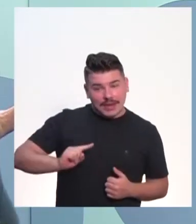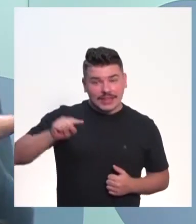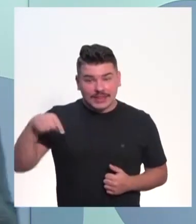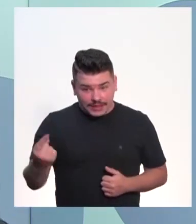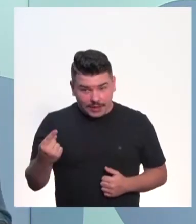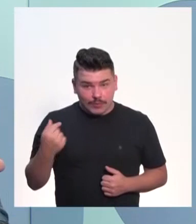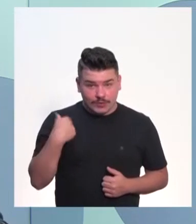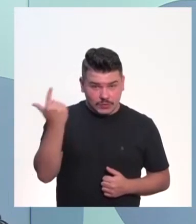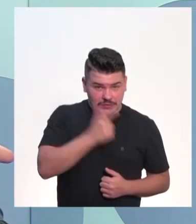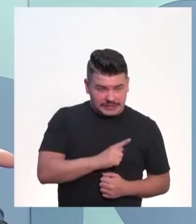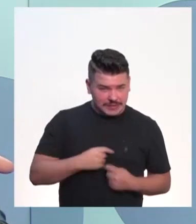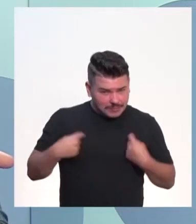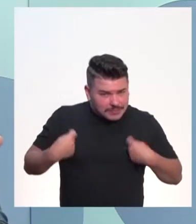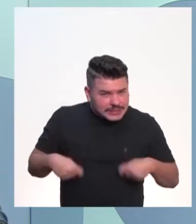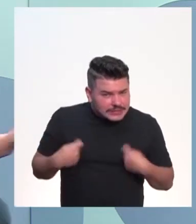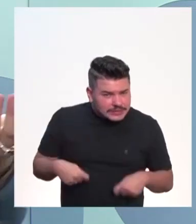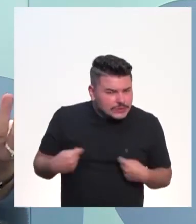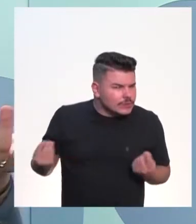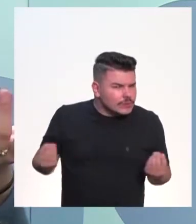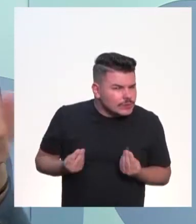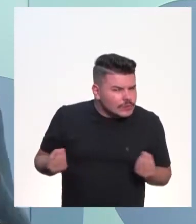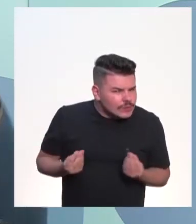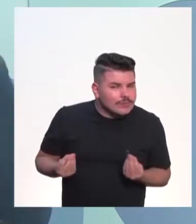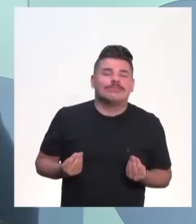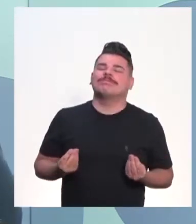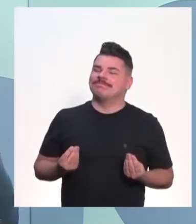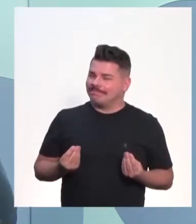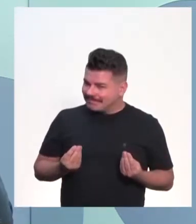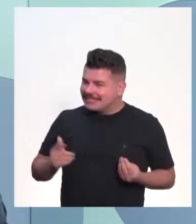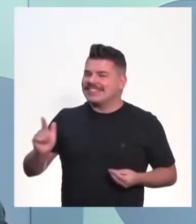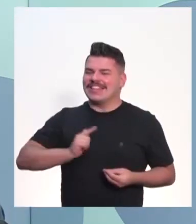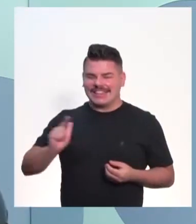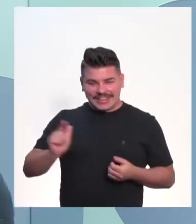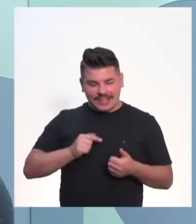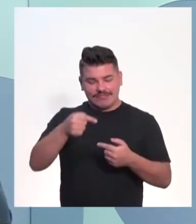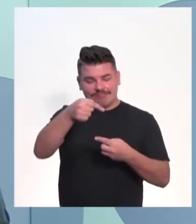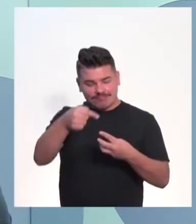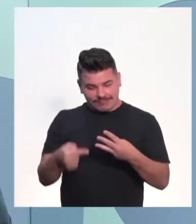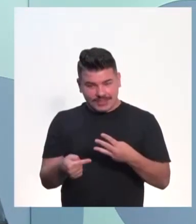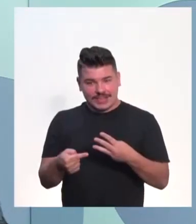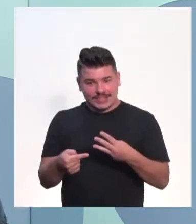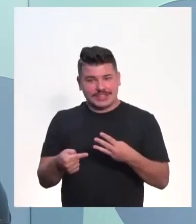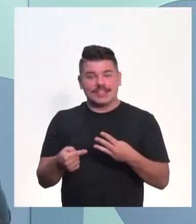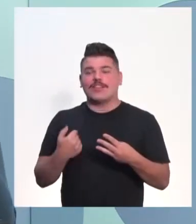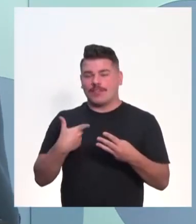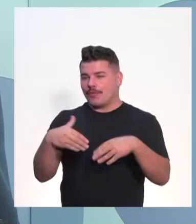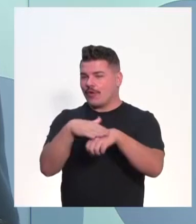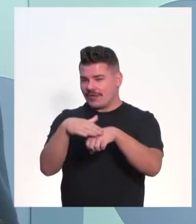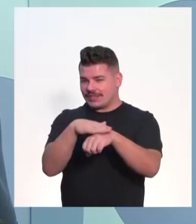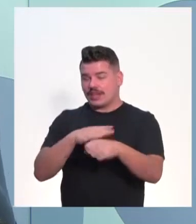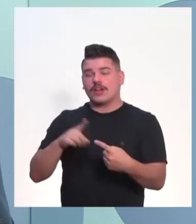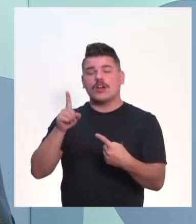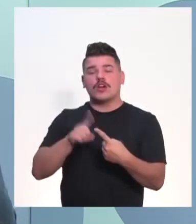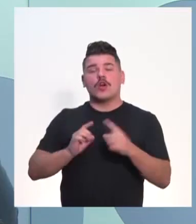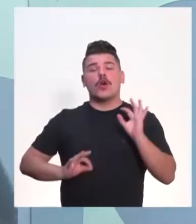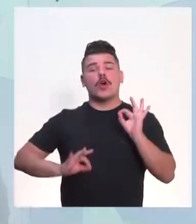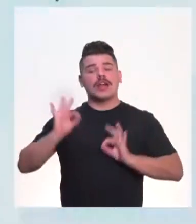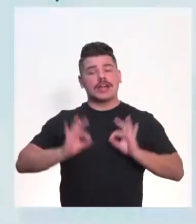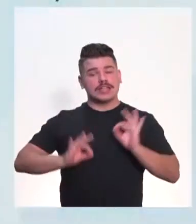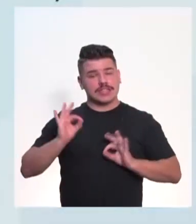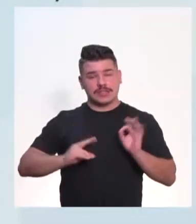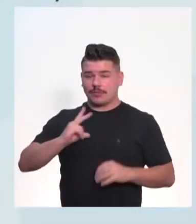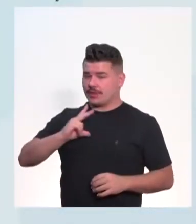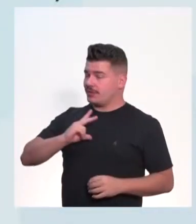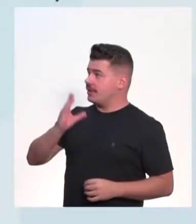que eu consiga ir melhor nos meus estudos? Sim, existem 3 passos que a gente vai conversar aqui. Organização pessoal.